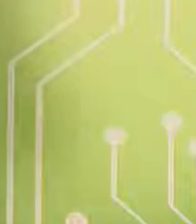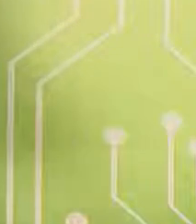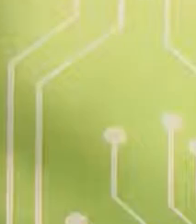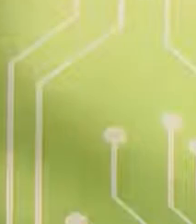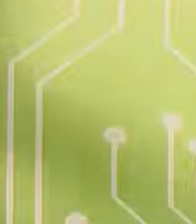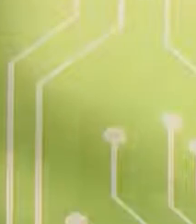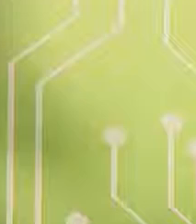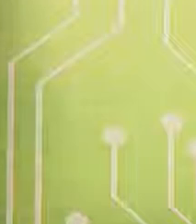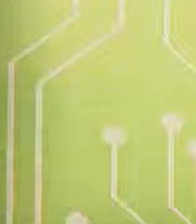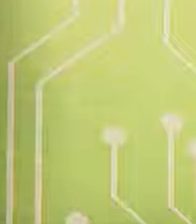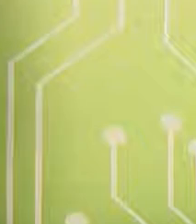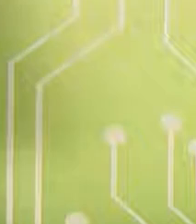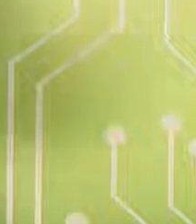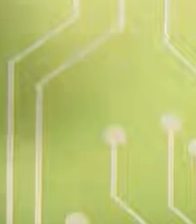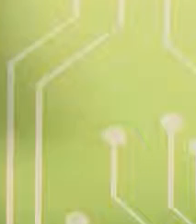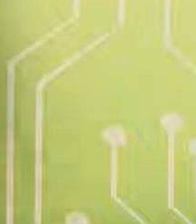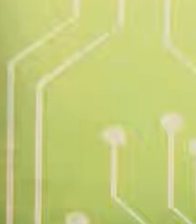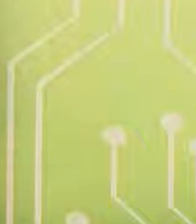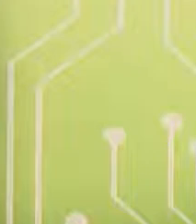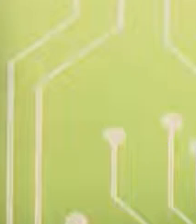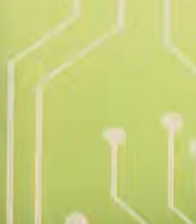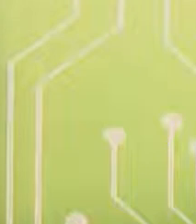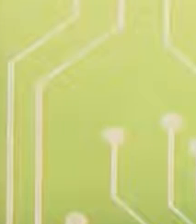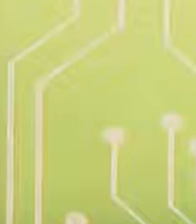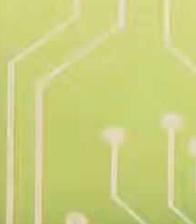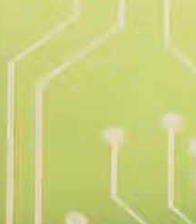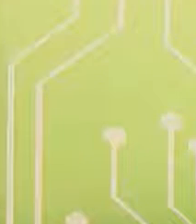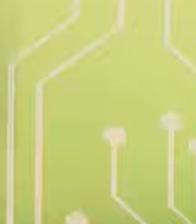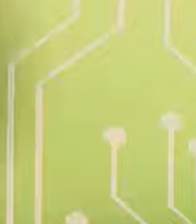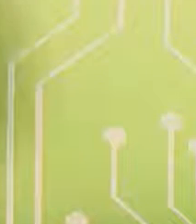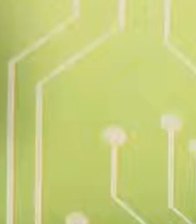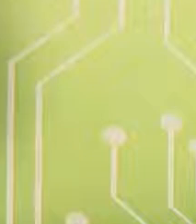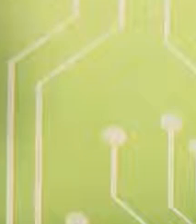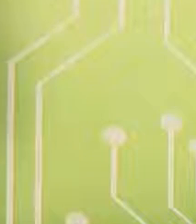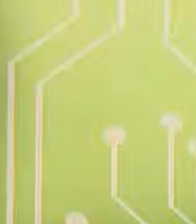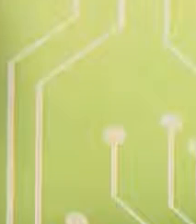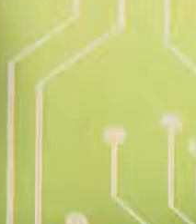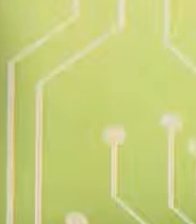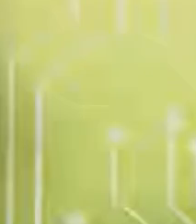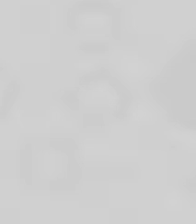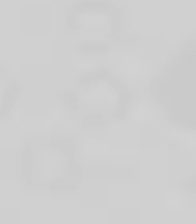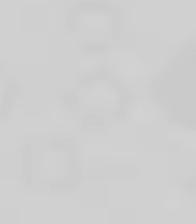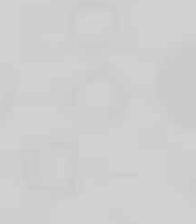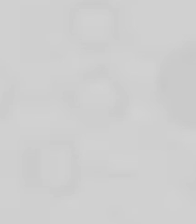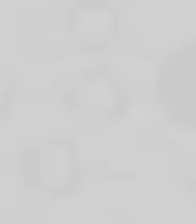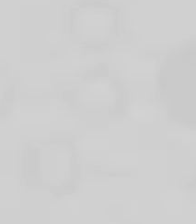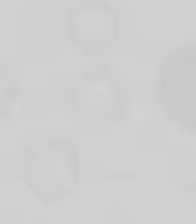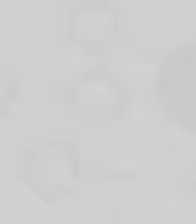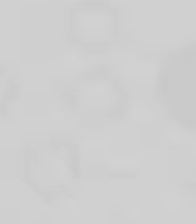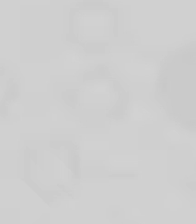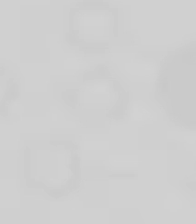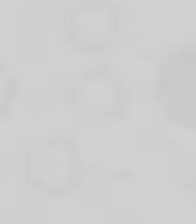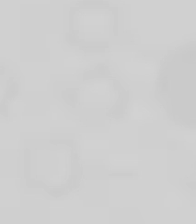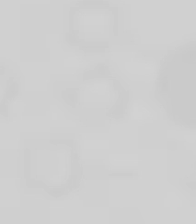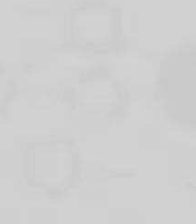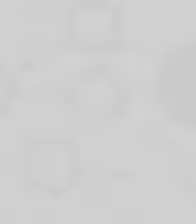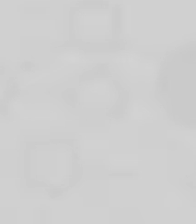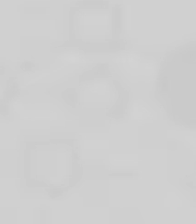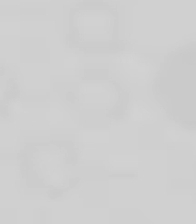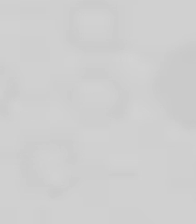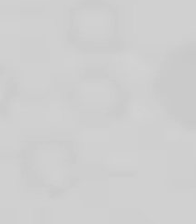Está tão distante da gente e a gente consegue fazer isso com o uso da tecnologia. Né? Mas voltando para o modo de